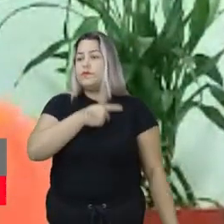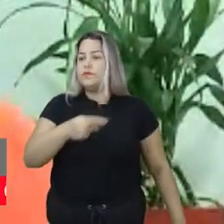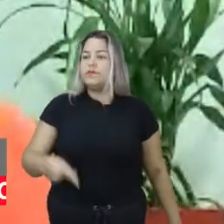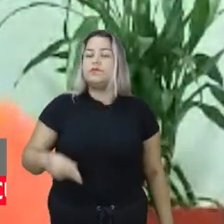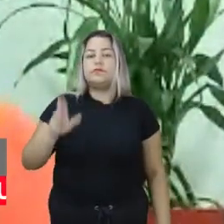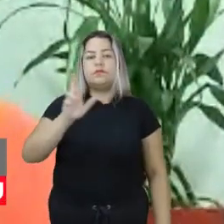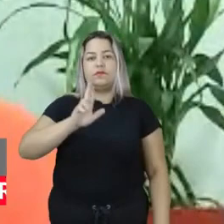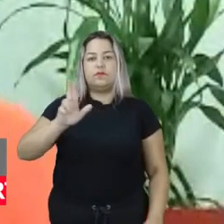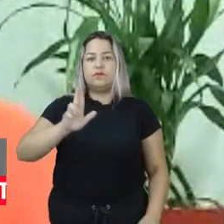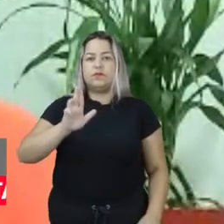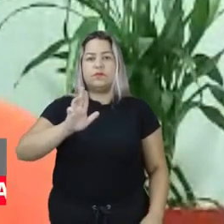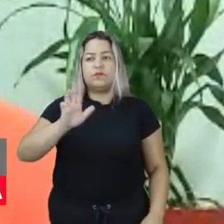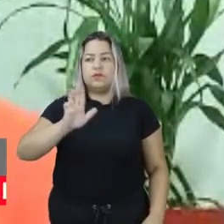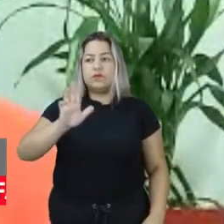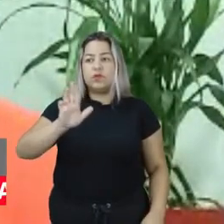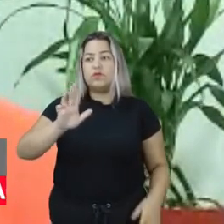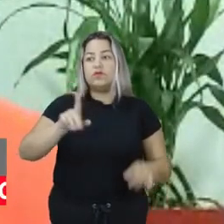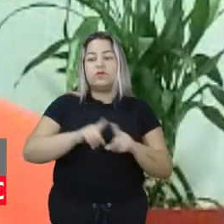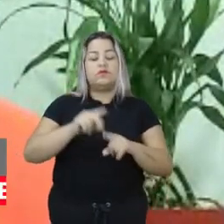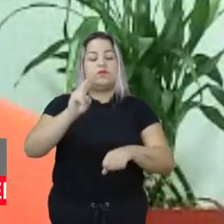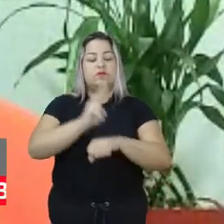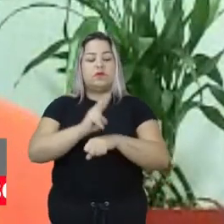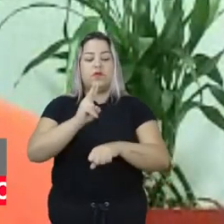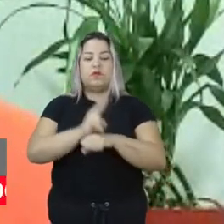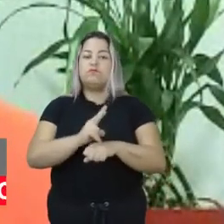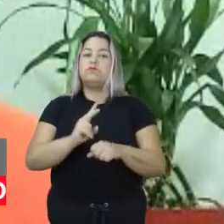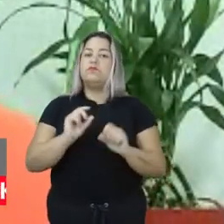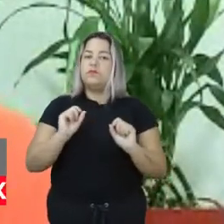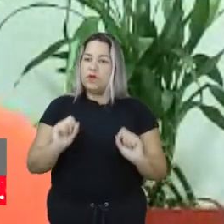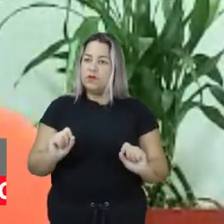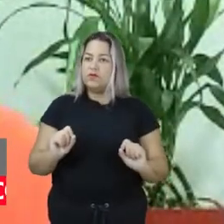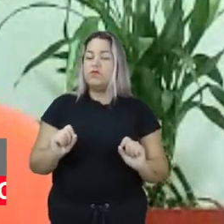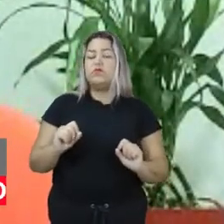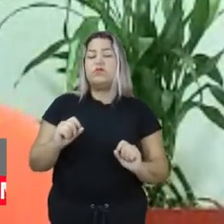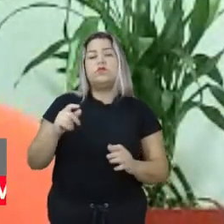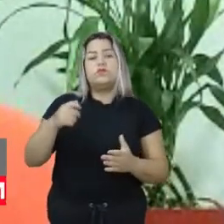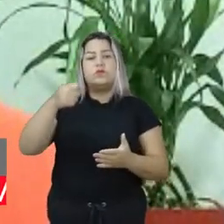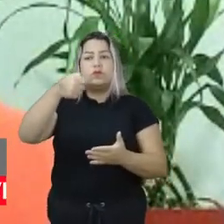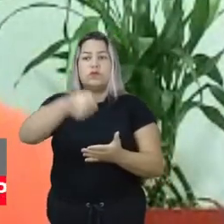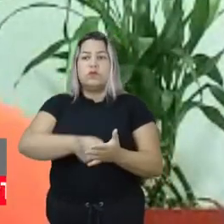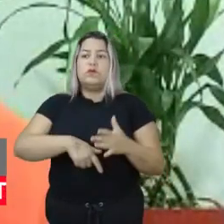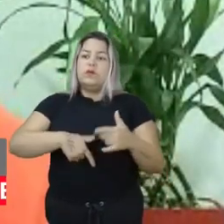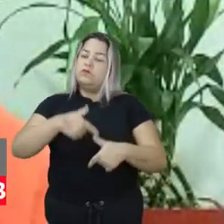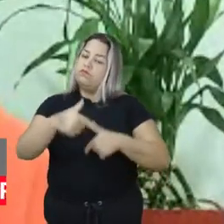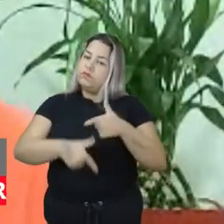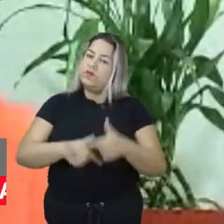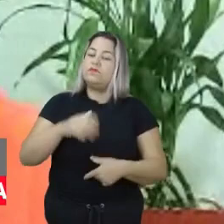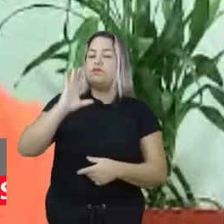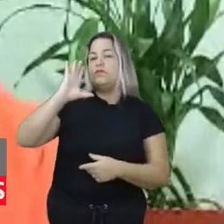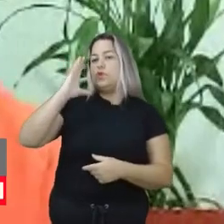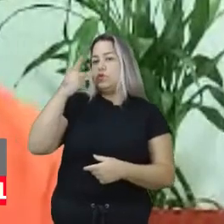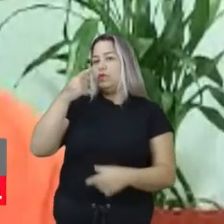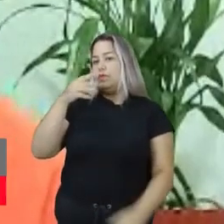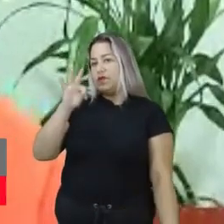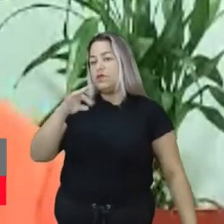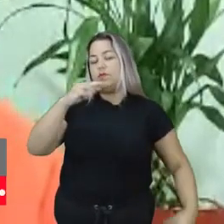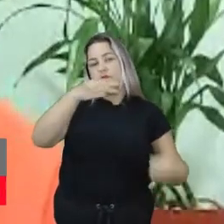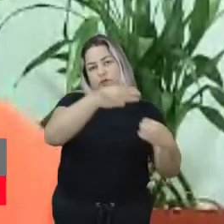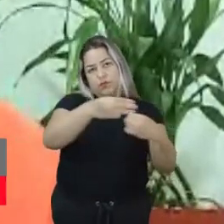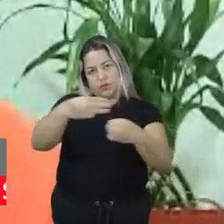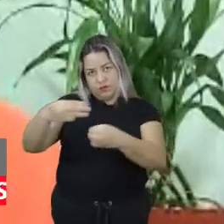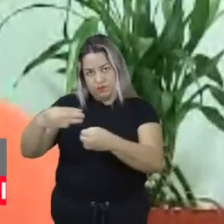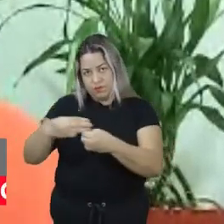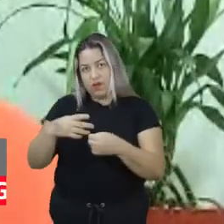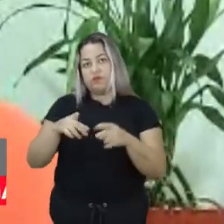defenda nossas bandeiras. Então, a gente está bem consciente do nosso dever e vamos aguardar a decisão aí do PT